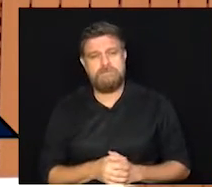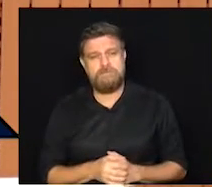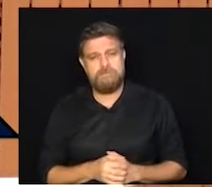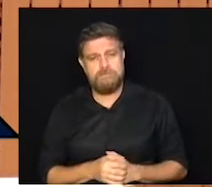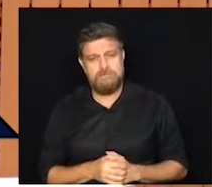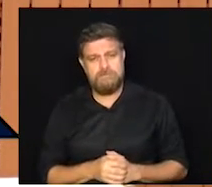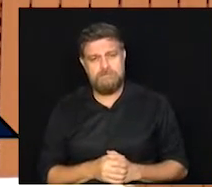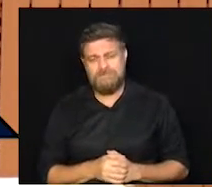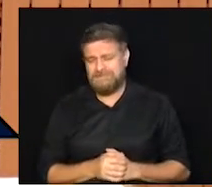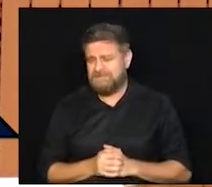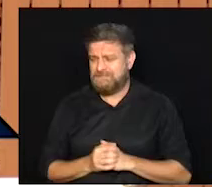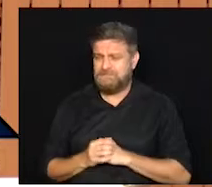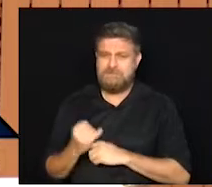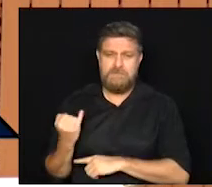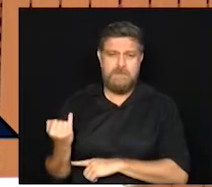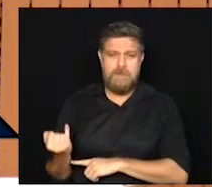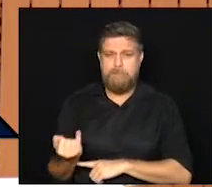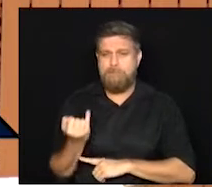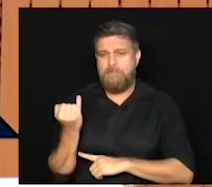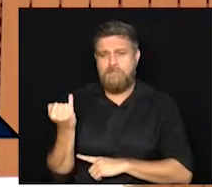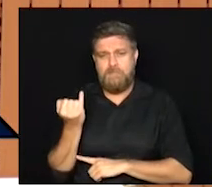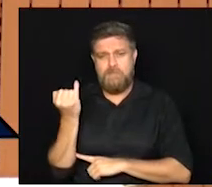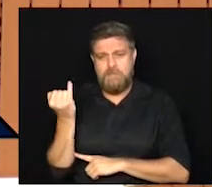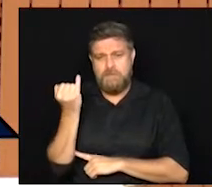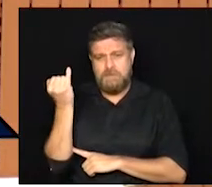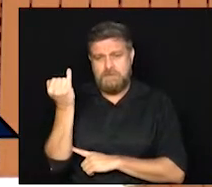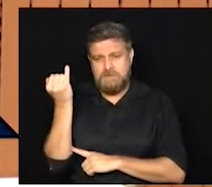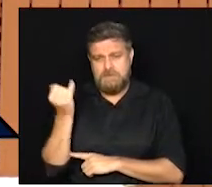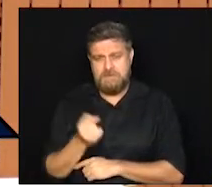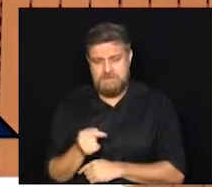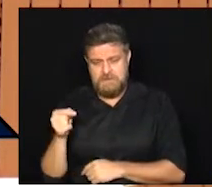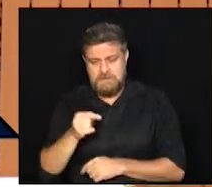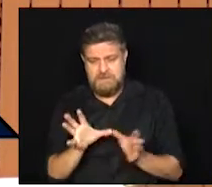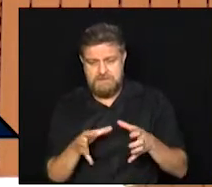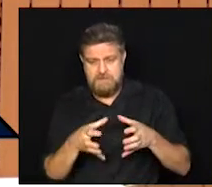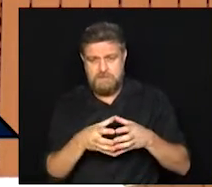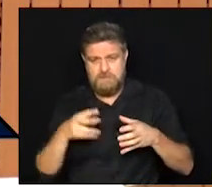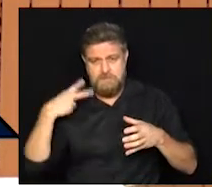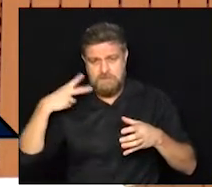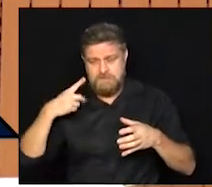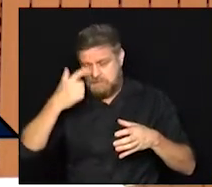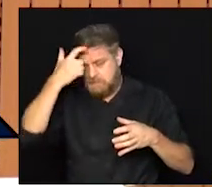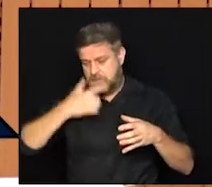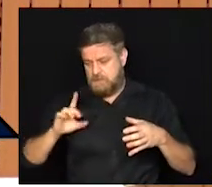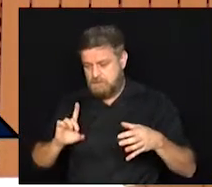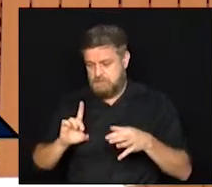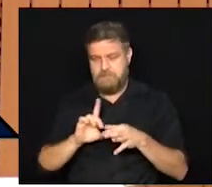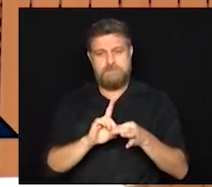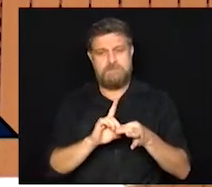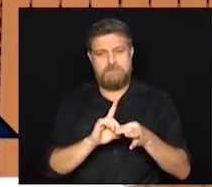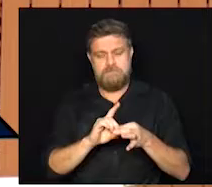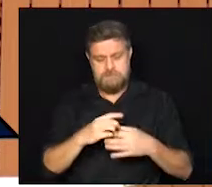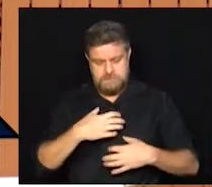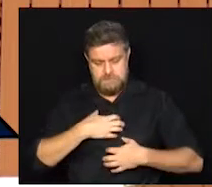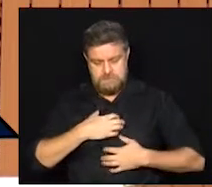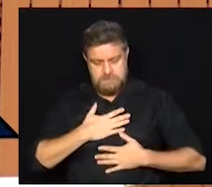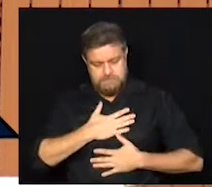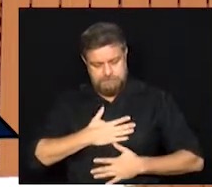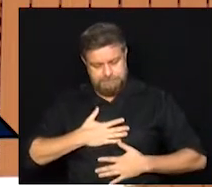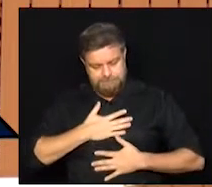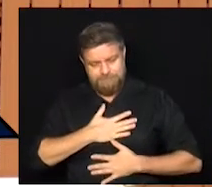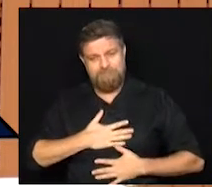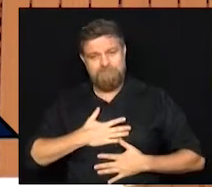a essa importância de que eu faço parte dessa comissão e que para mim é uma grande honra estar aqui presente, né?